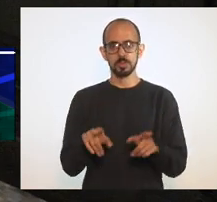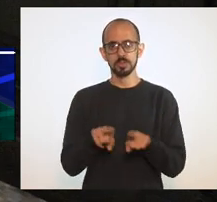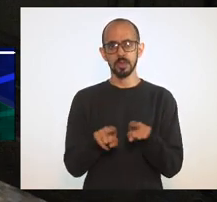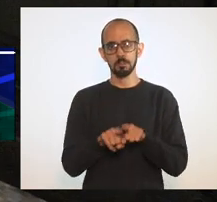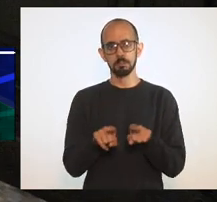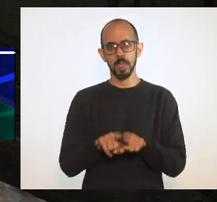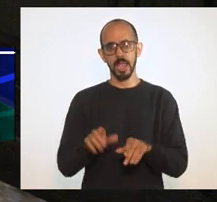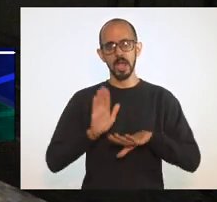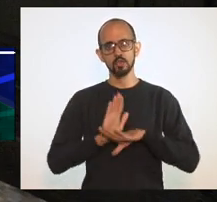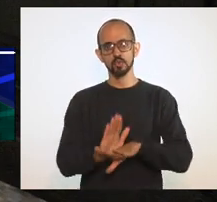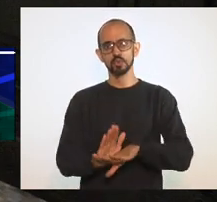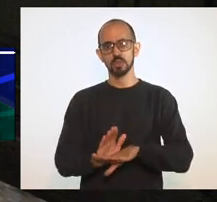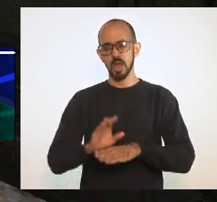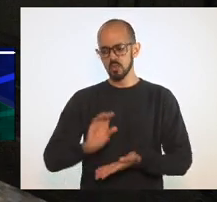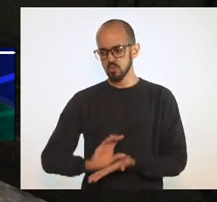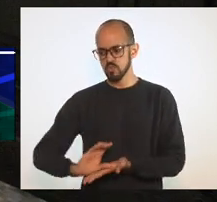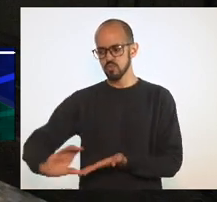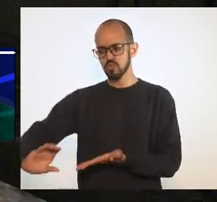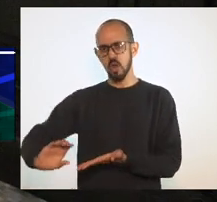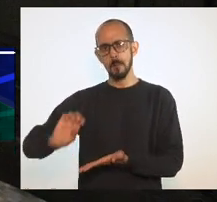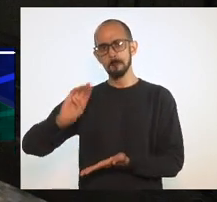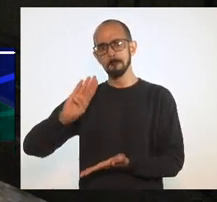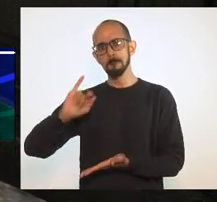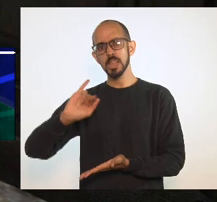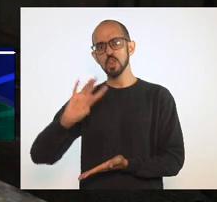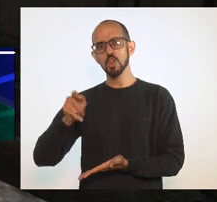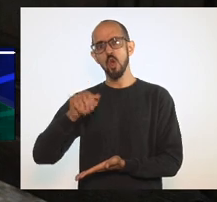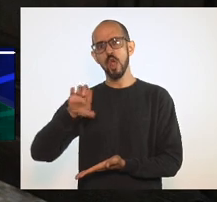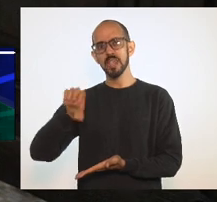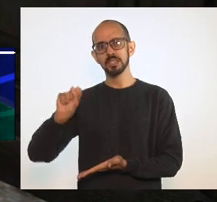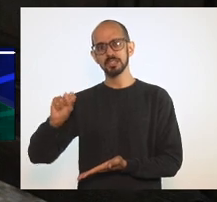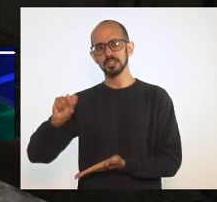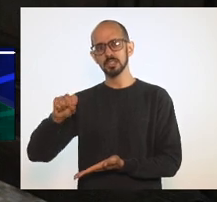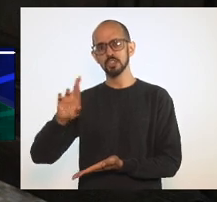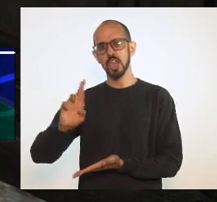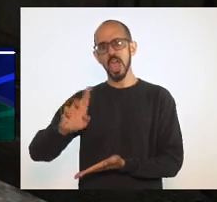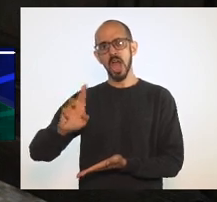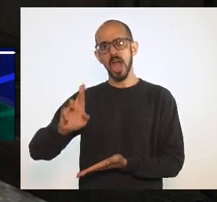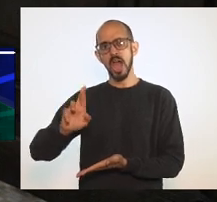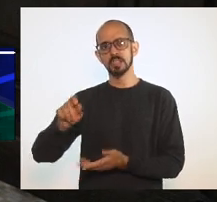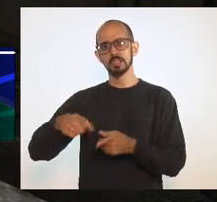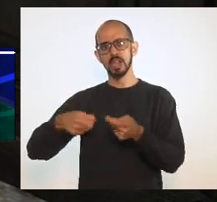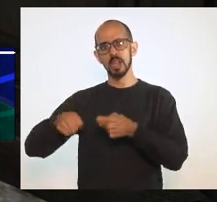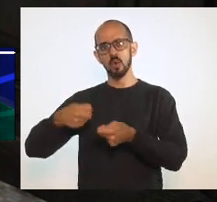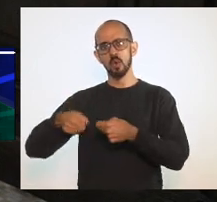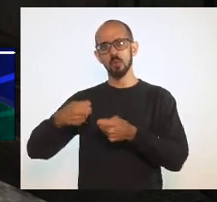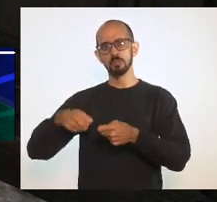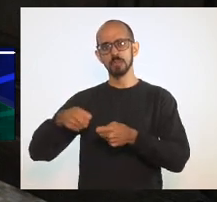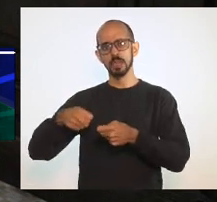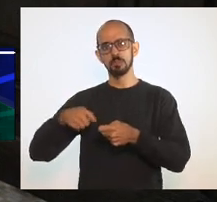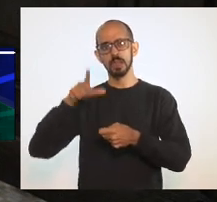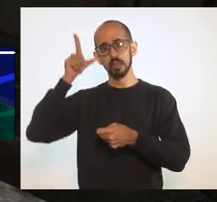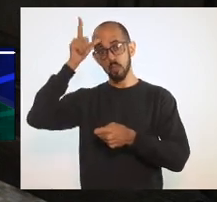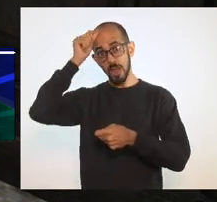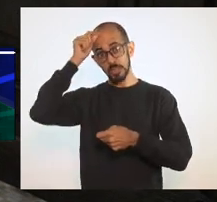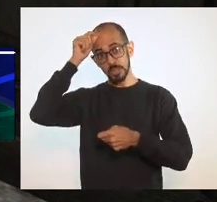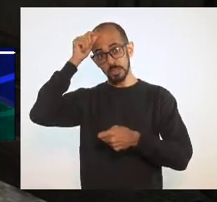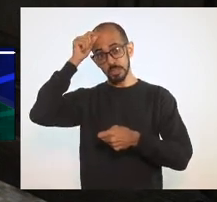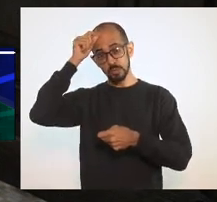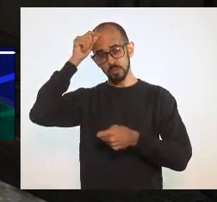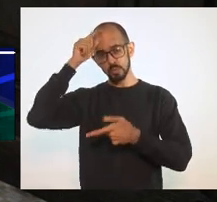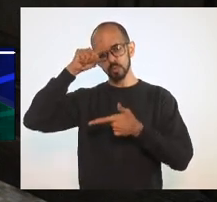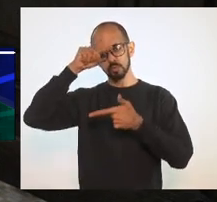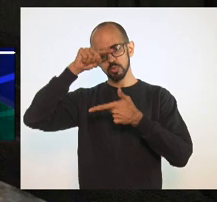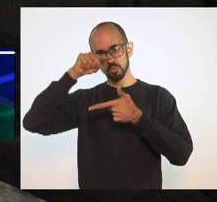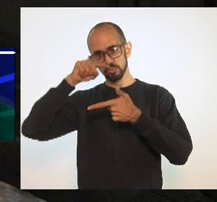a injetar bilhões de reais na economia, aliviando o tamanho da queda